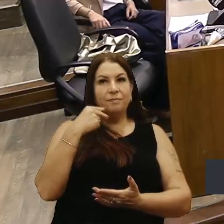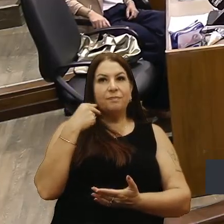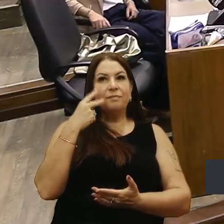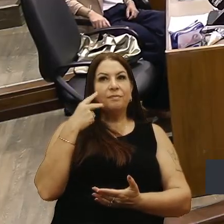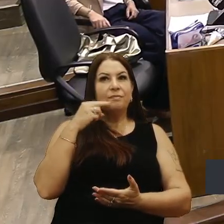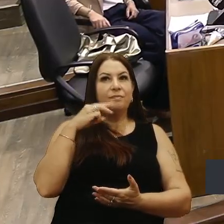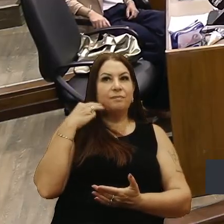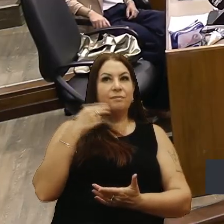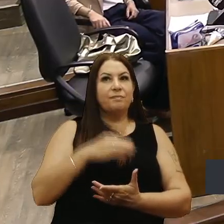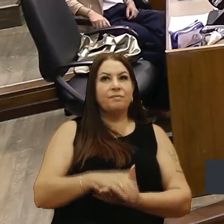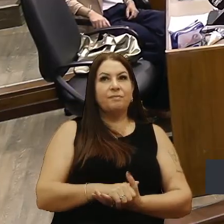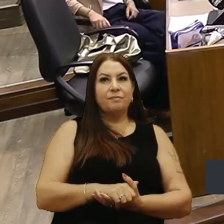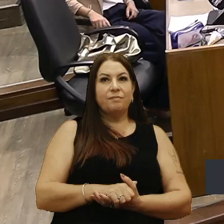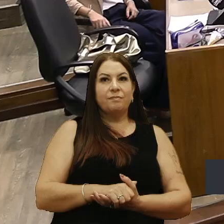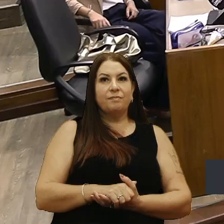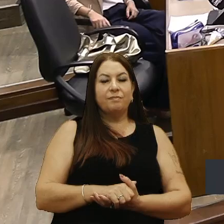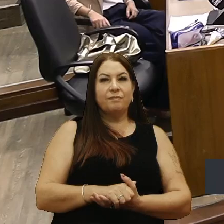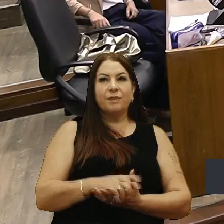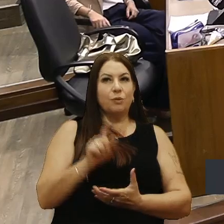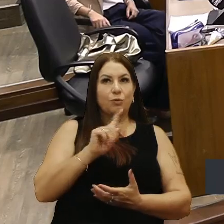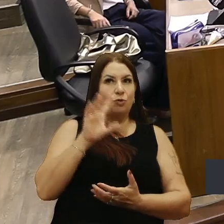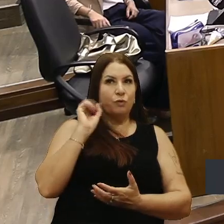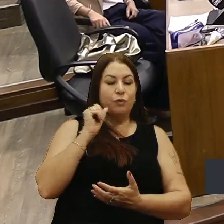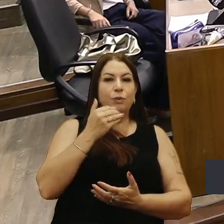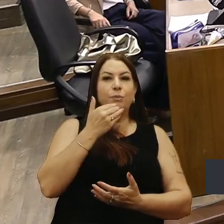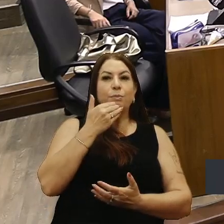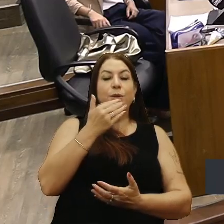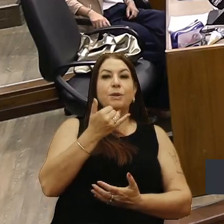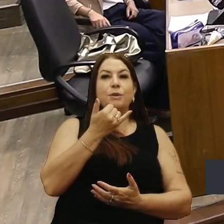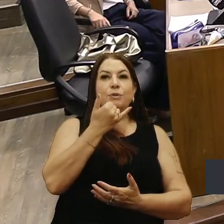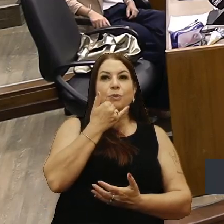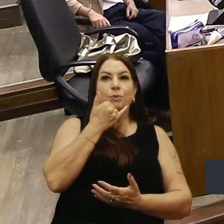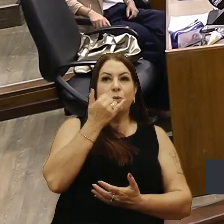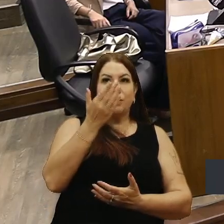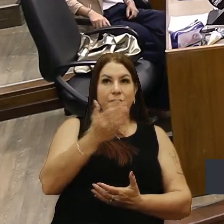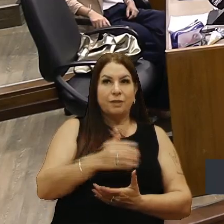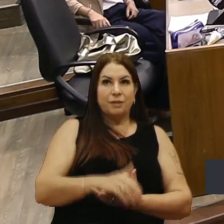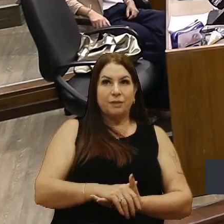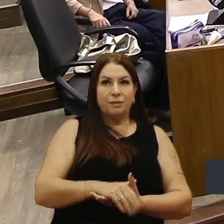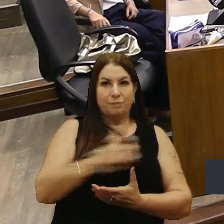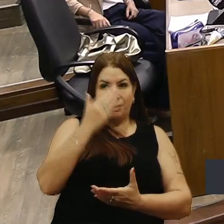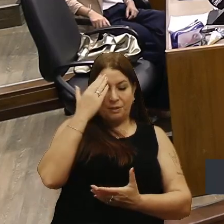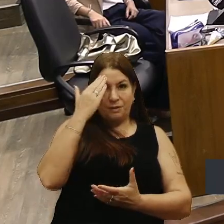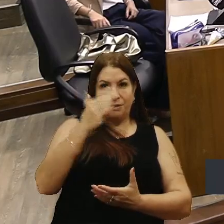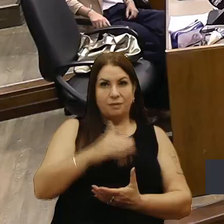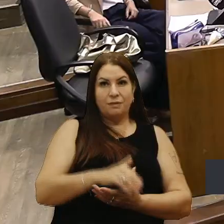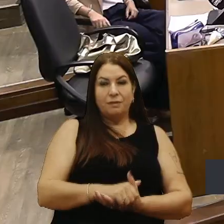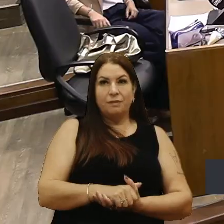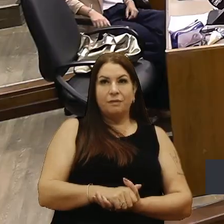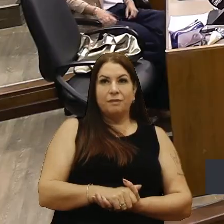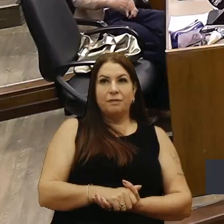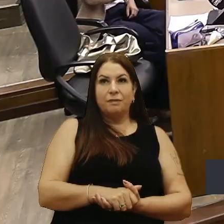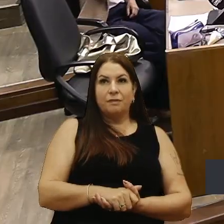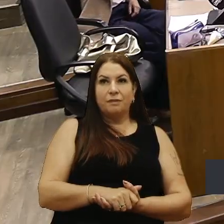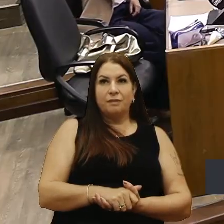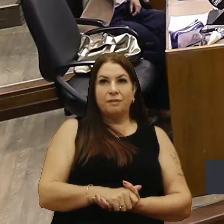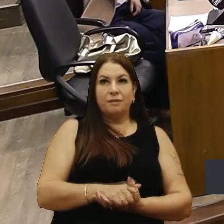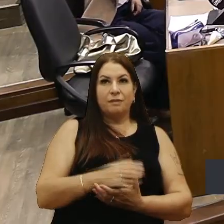Marisol. Eu não tinha escutado, lhe peço desculpas. Muito obrigado.